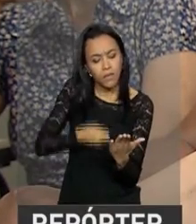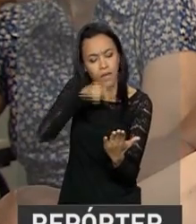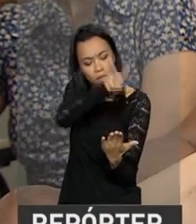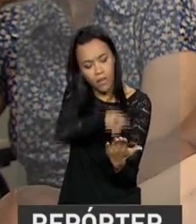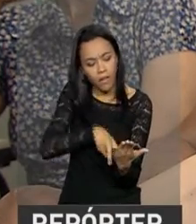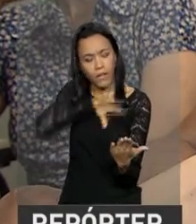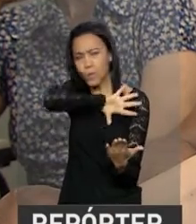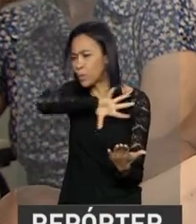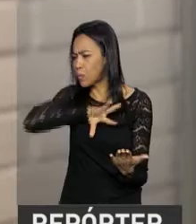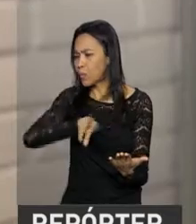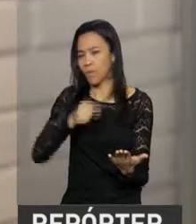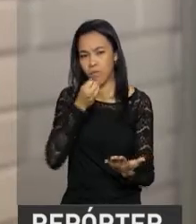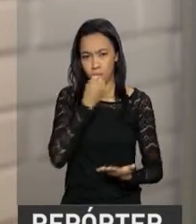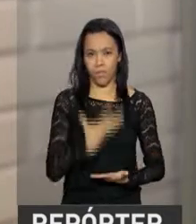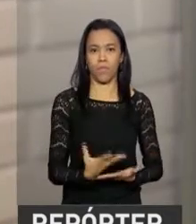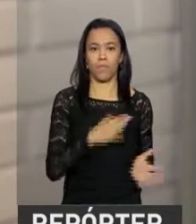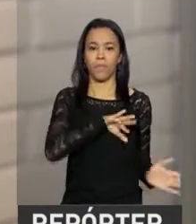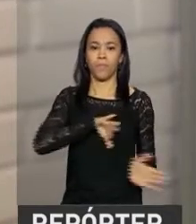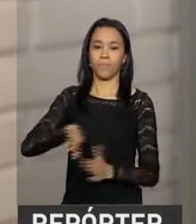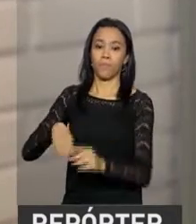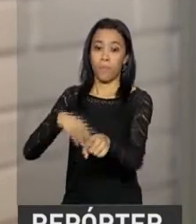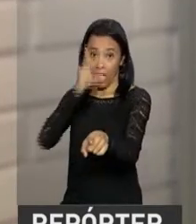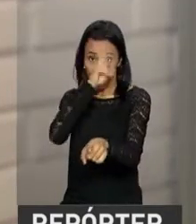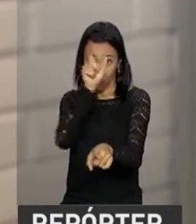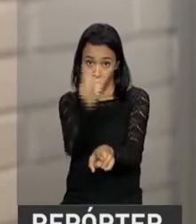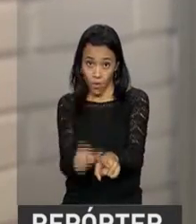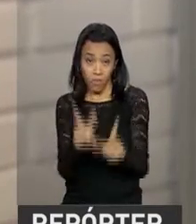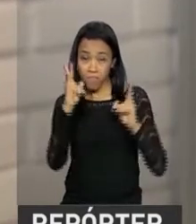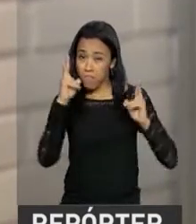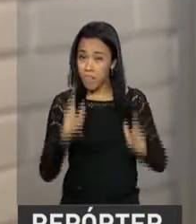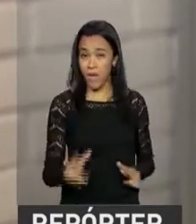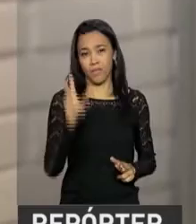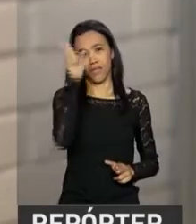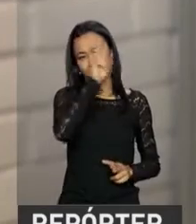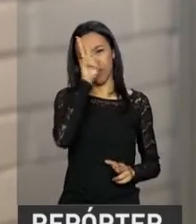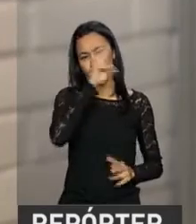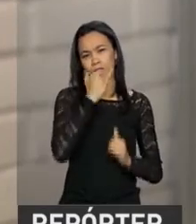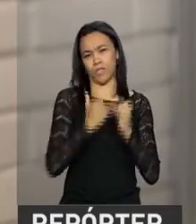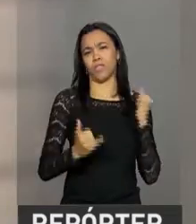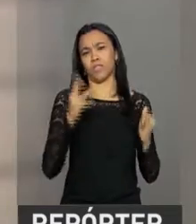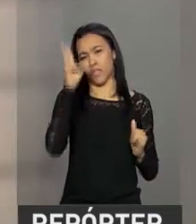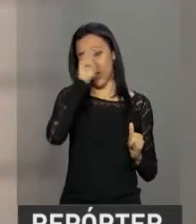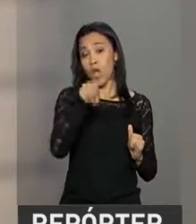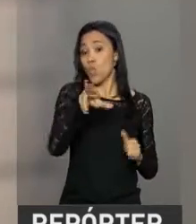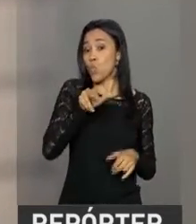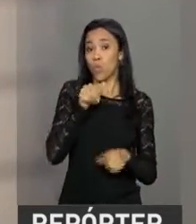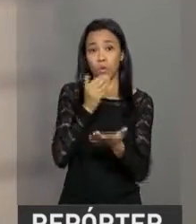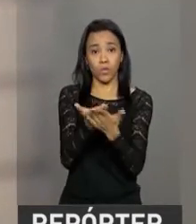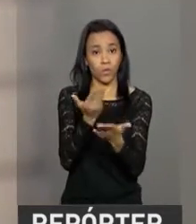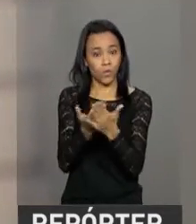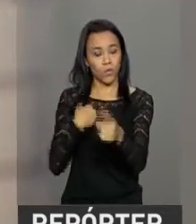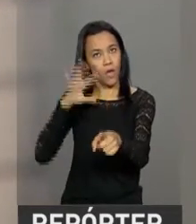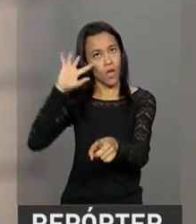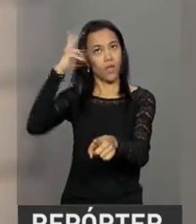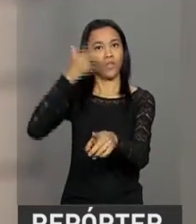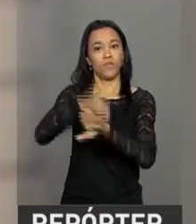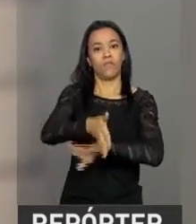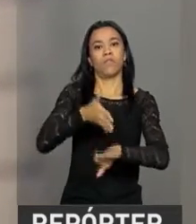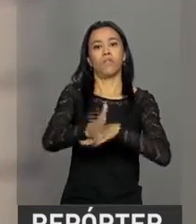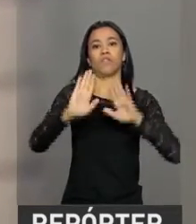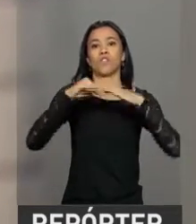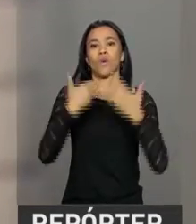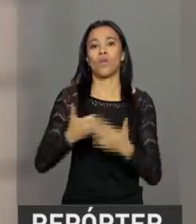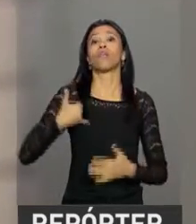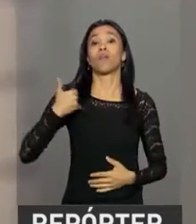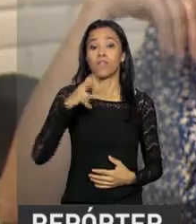né muito bom a história de vilania aparecida ela que nunca estudou decidiu frequentar a escola aos